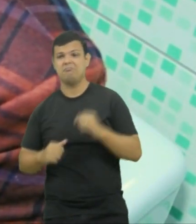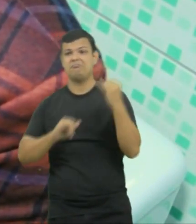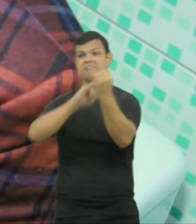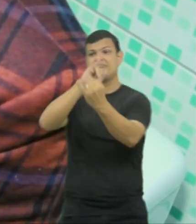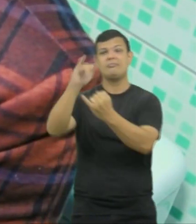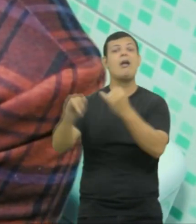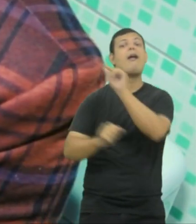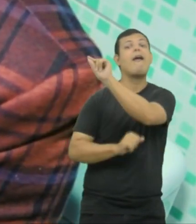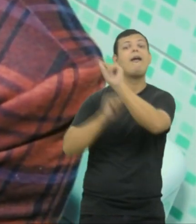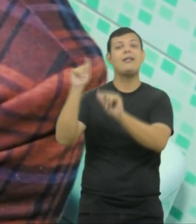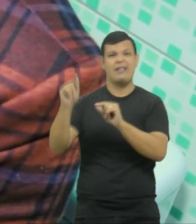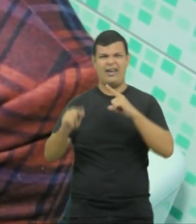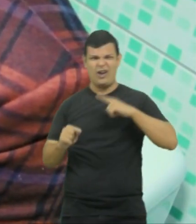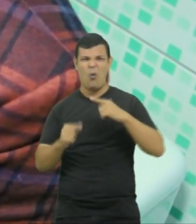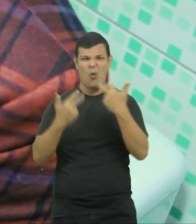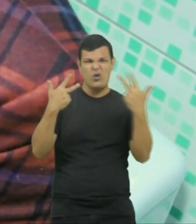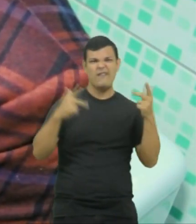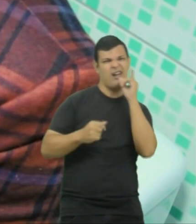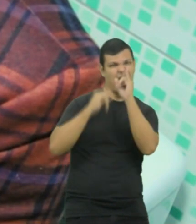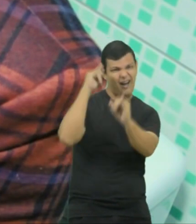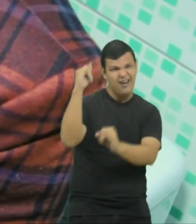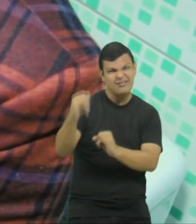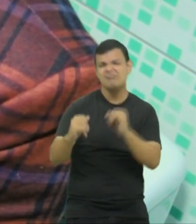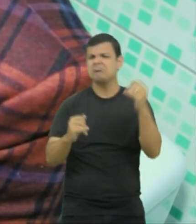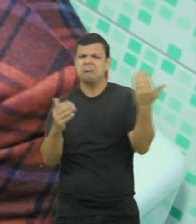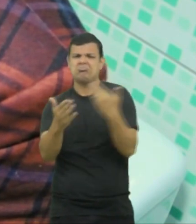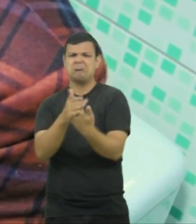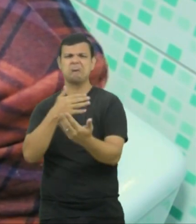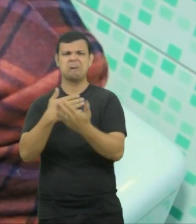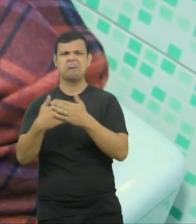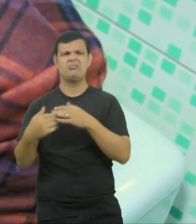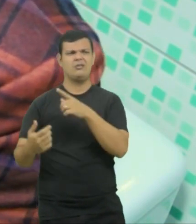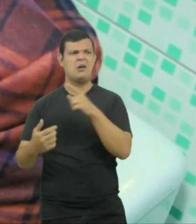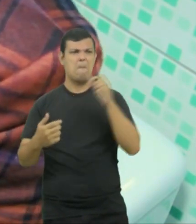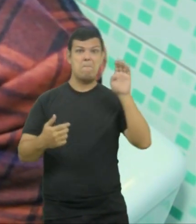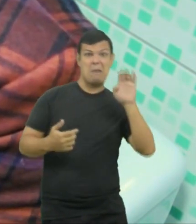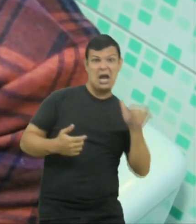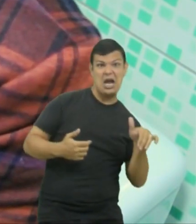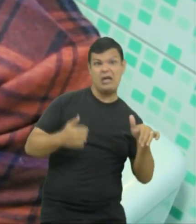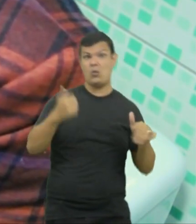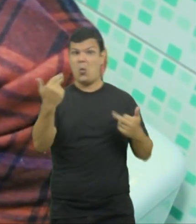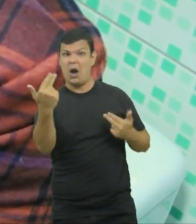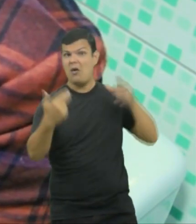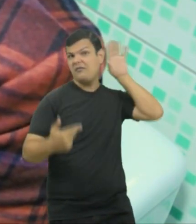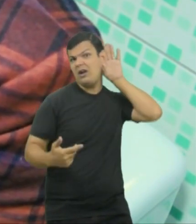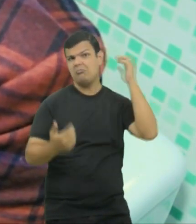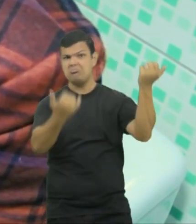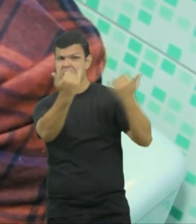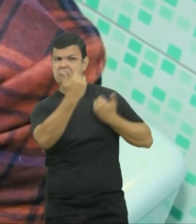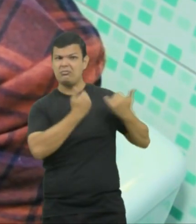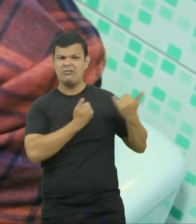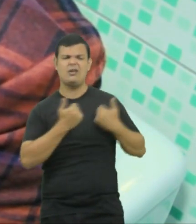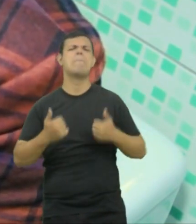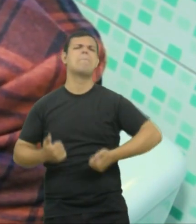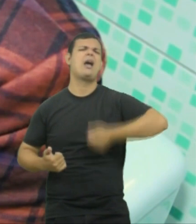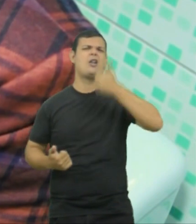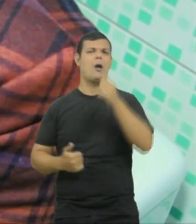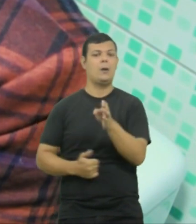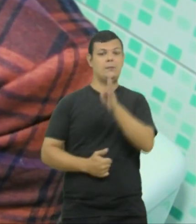Eu logo tratei de informar aos meus contatos e joguei na mesa de um bar. Tá sabendo